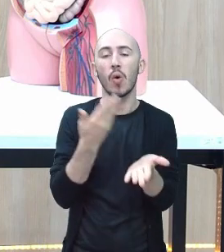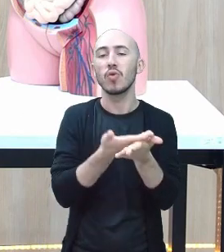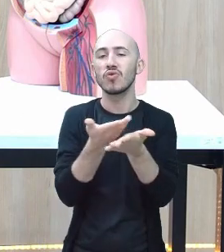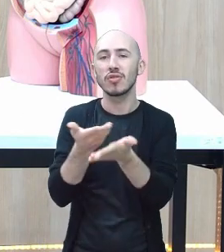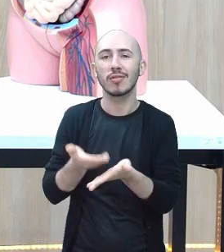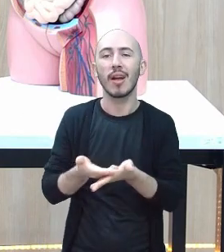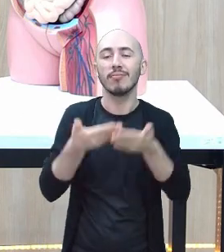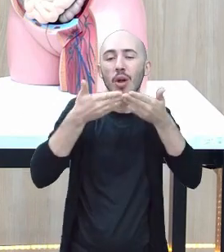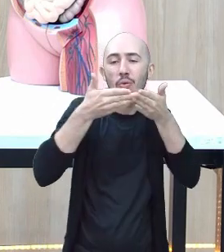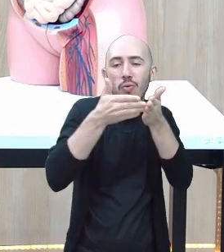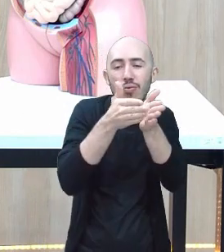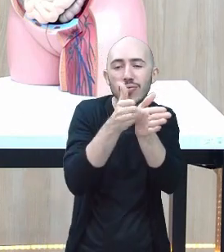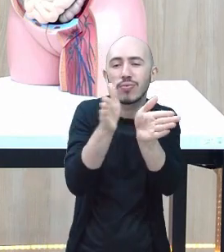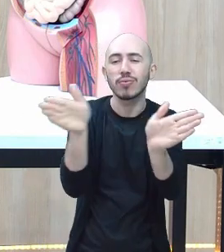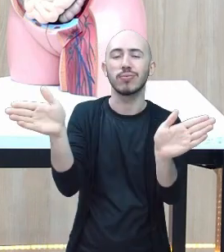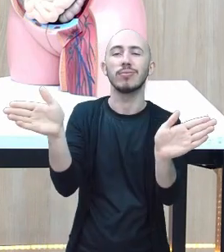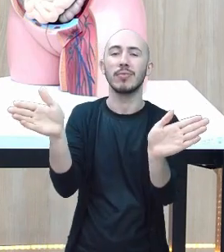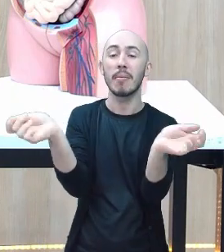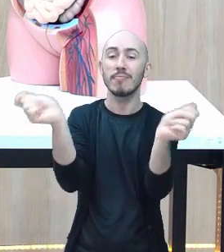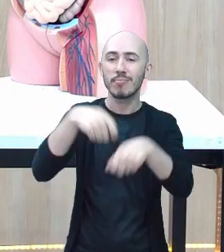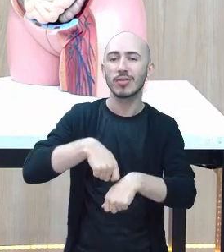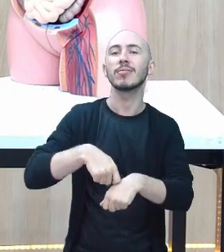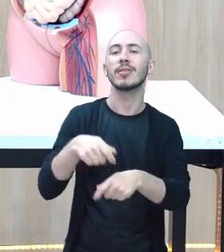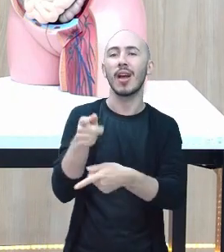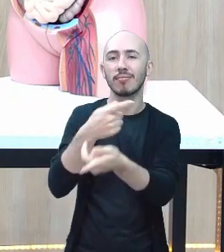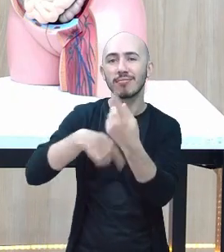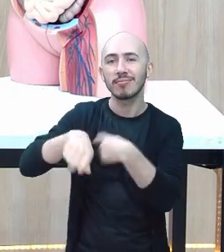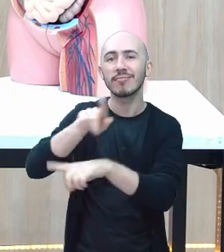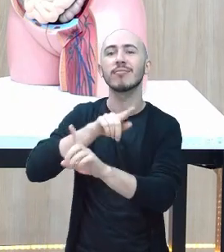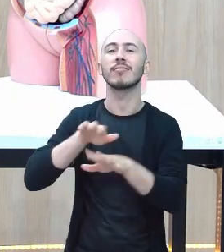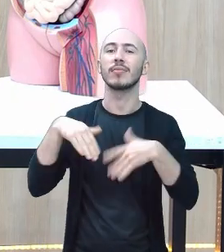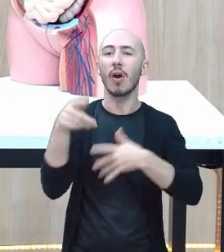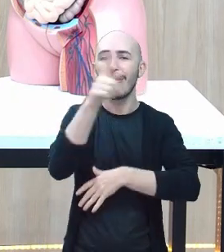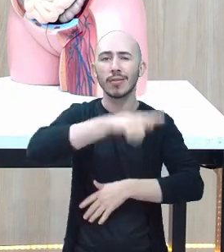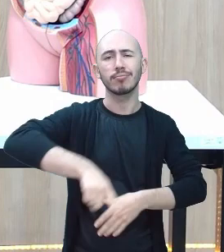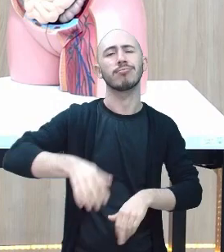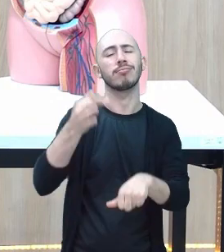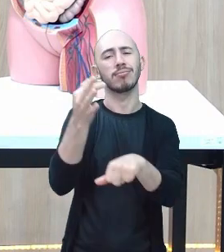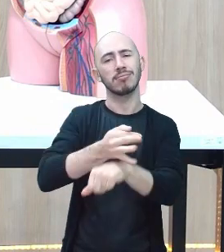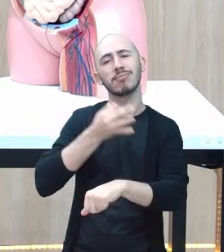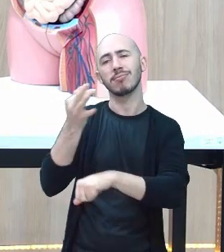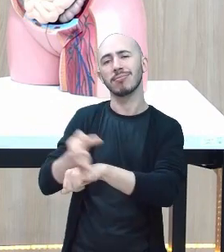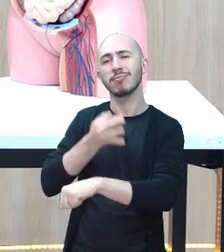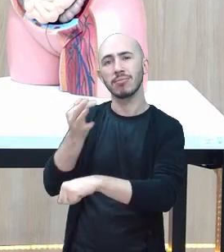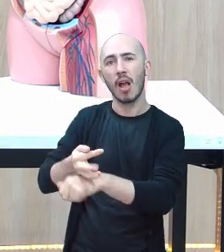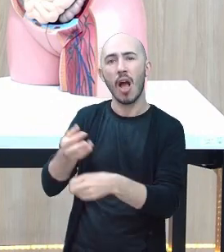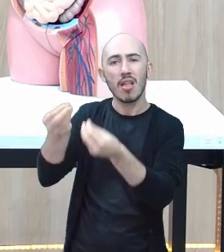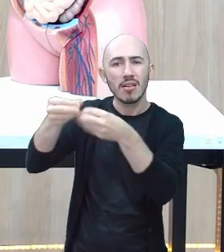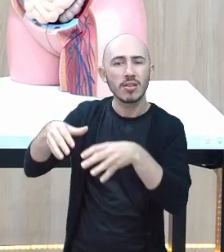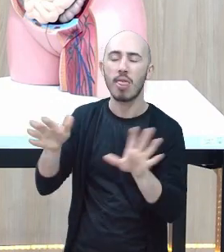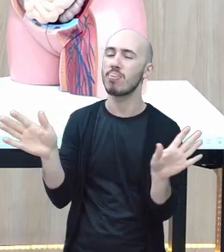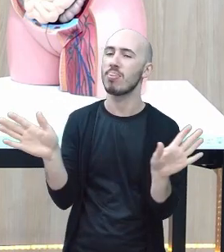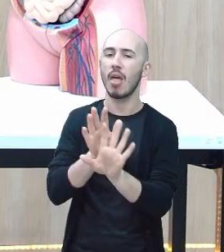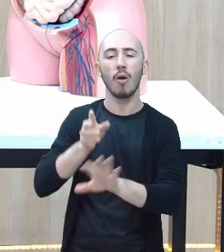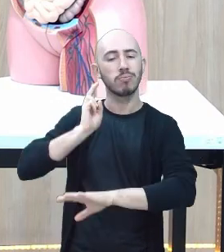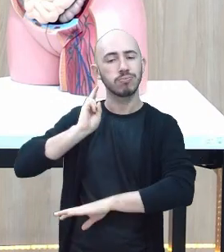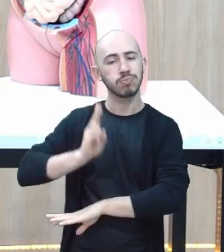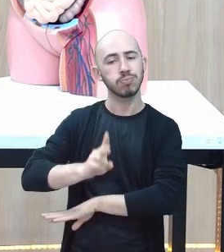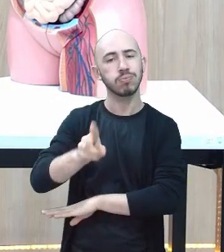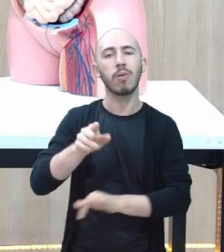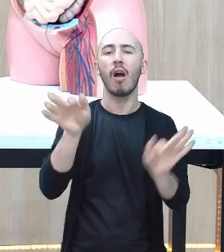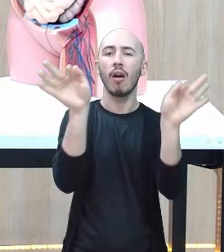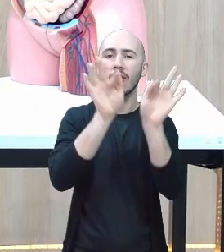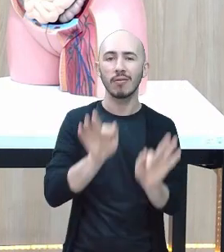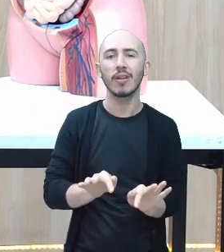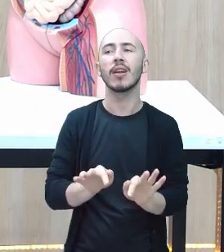para um mundo melhor. Portanto, insista, persista, não desista, seja feliz, busque